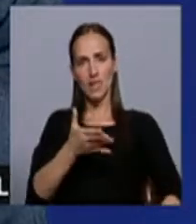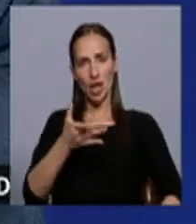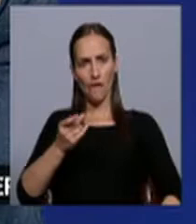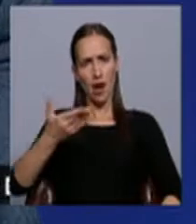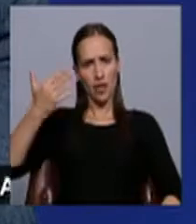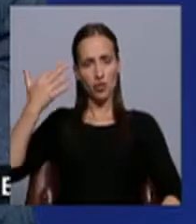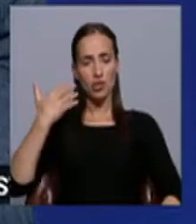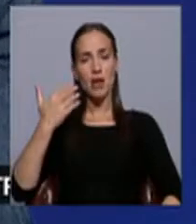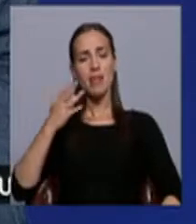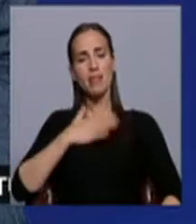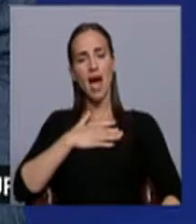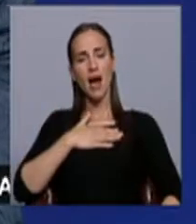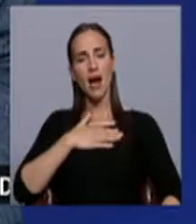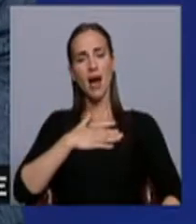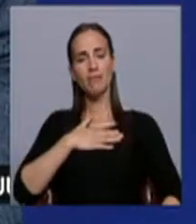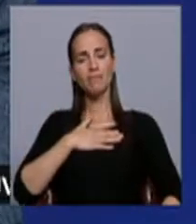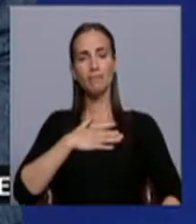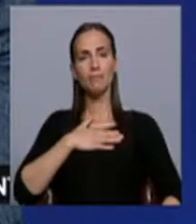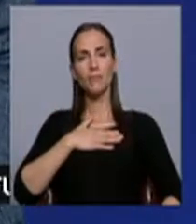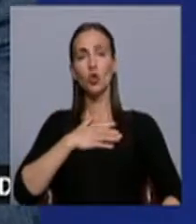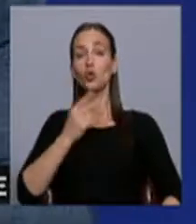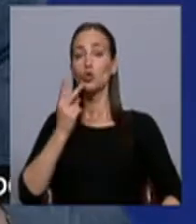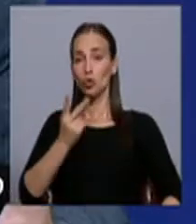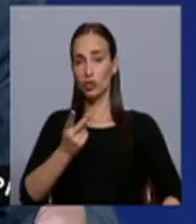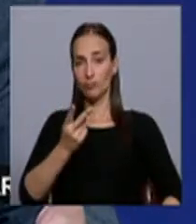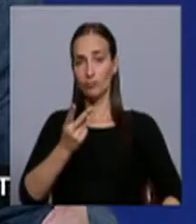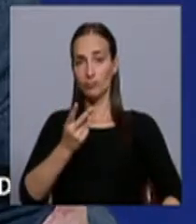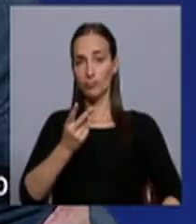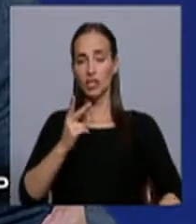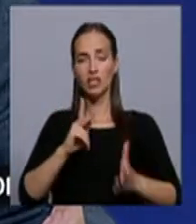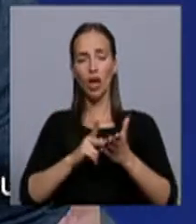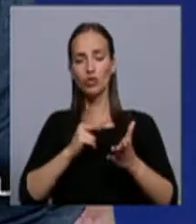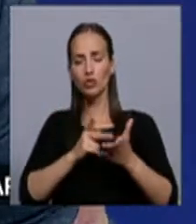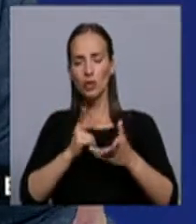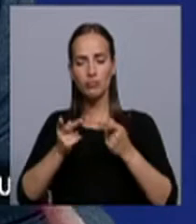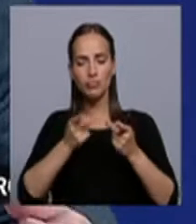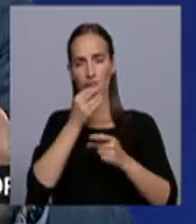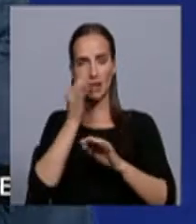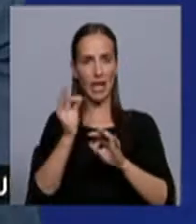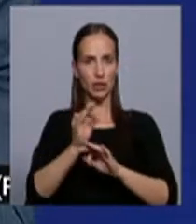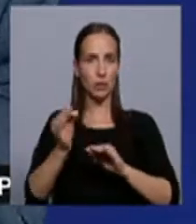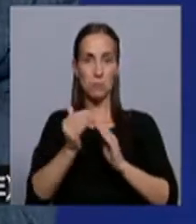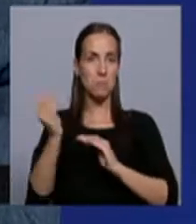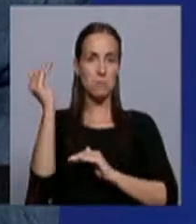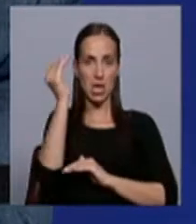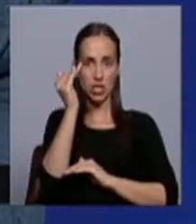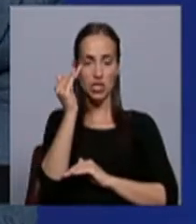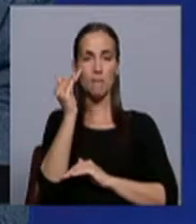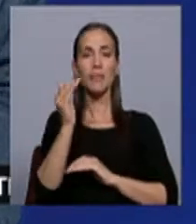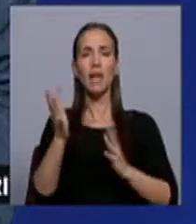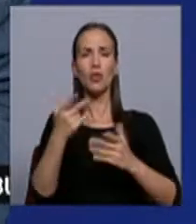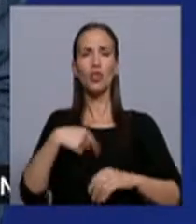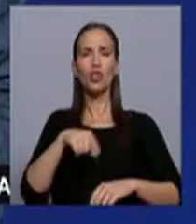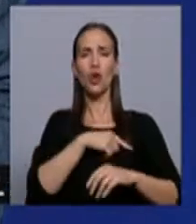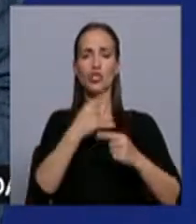metano, e o metano leva-nos também a 2019, até mesmo anos antes, e temos aqui, sobretudo, Cristiano, o confronto